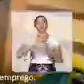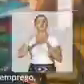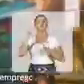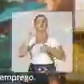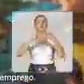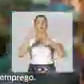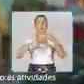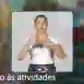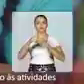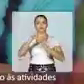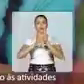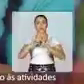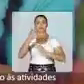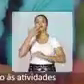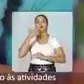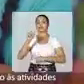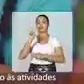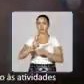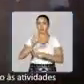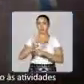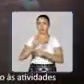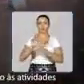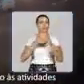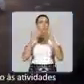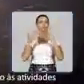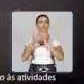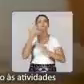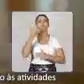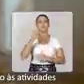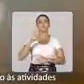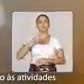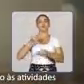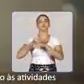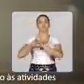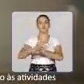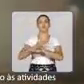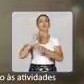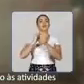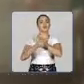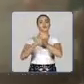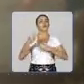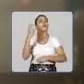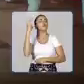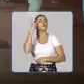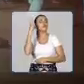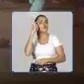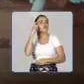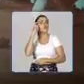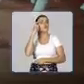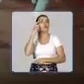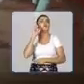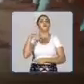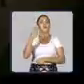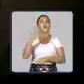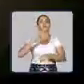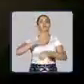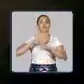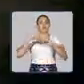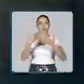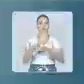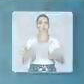o primeiro emprego. Com o programa Criança Protegida, todas as crianças terão acesso a atividades culturais e esportivas fora